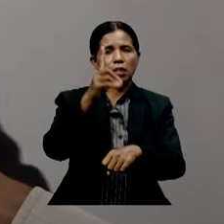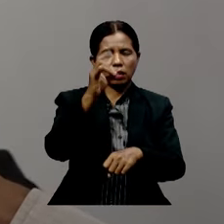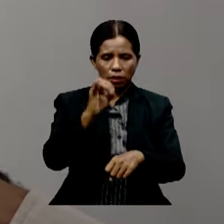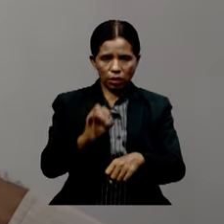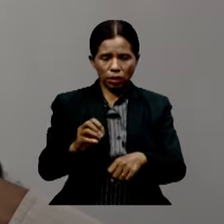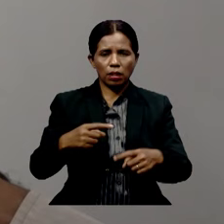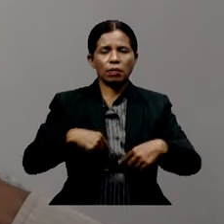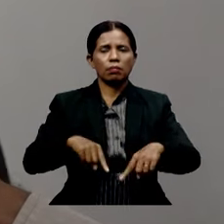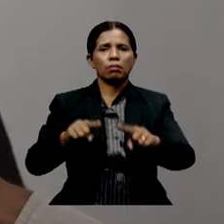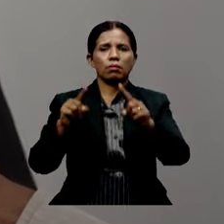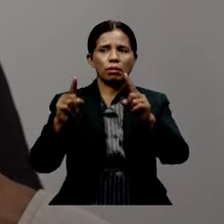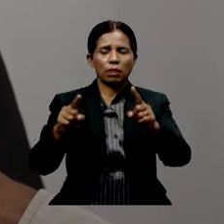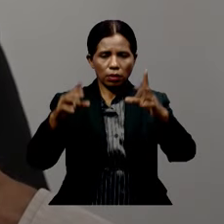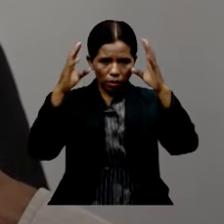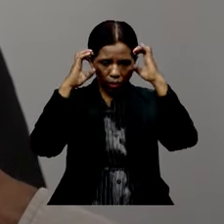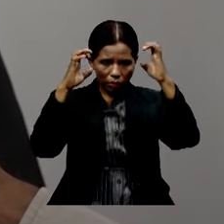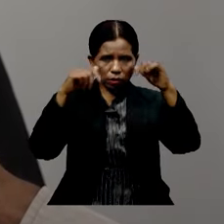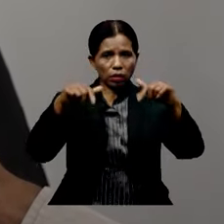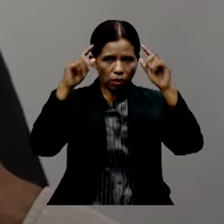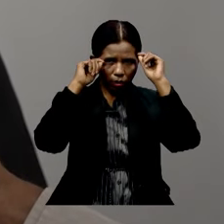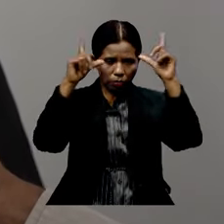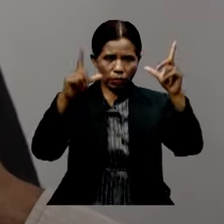ba iha Educação é Timor.